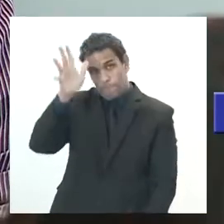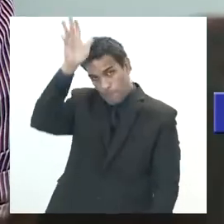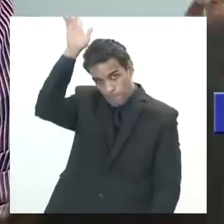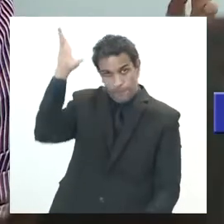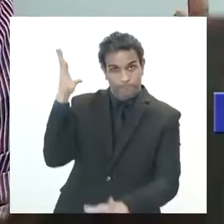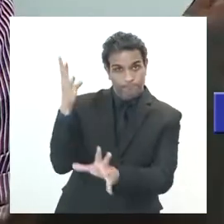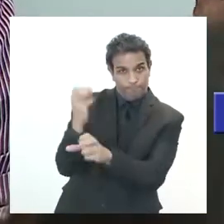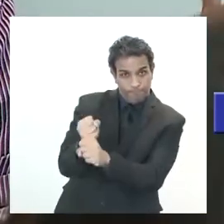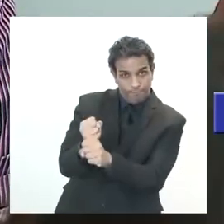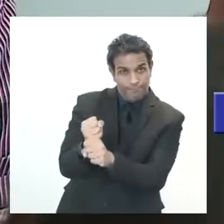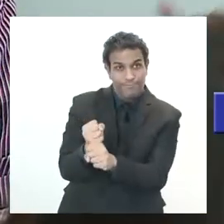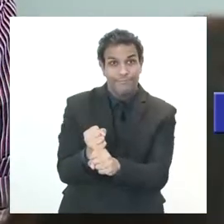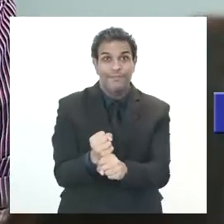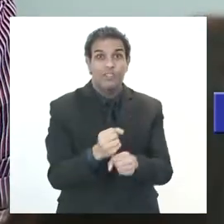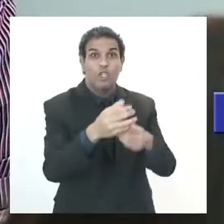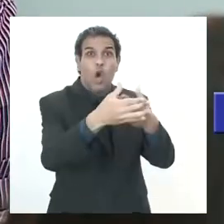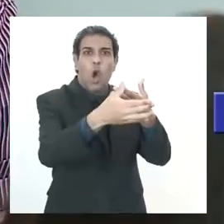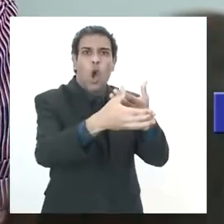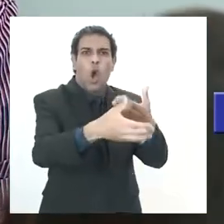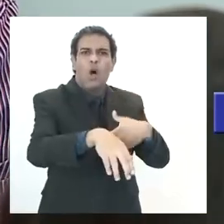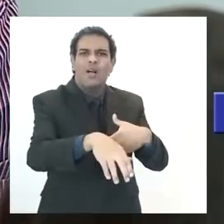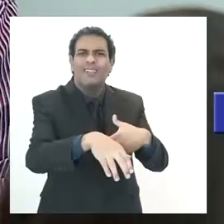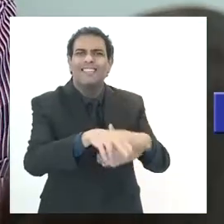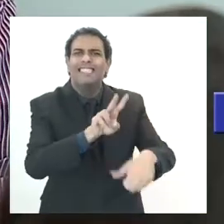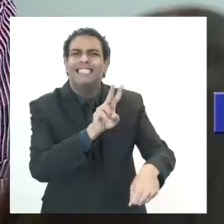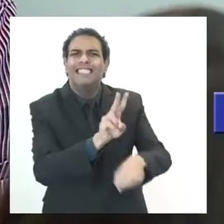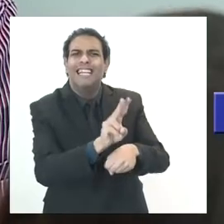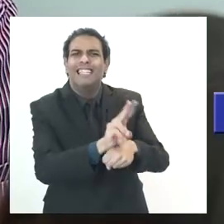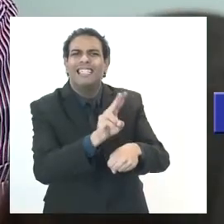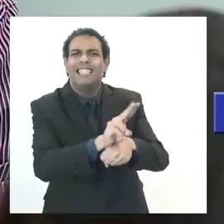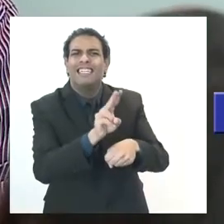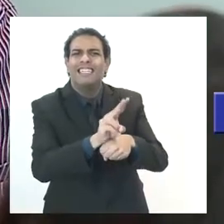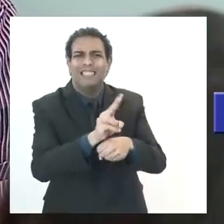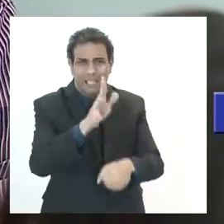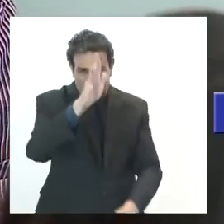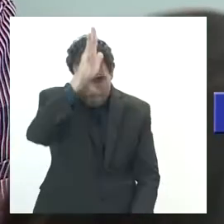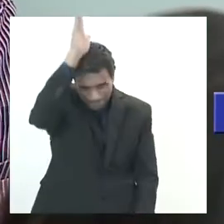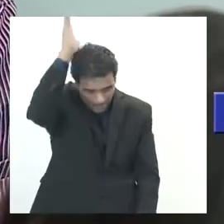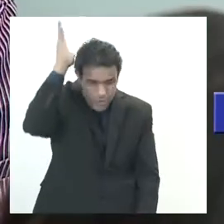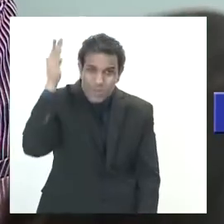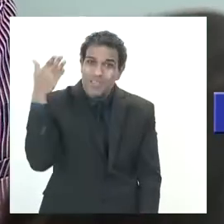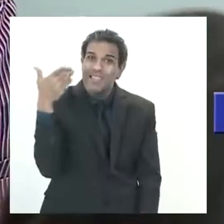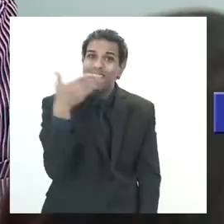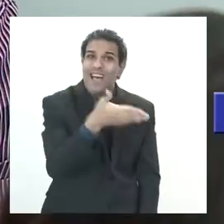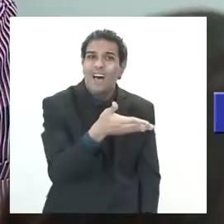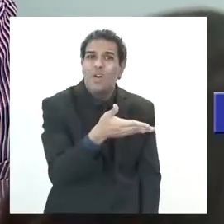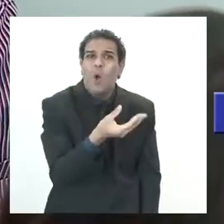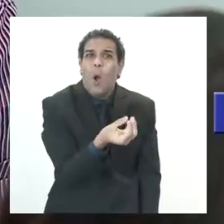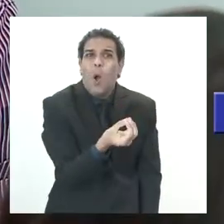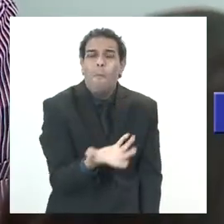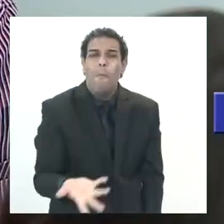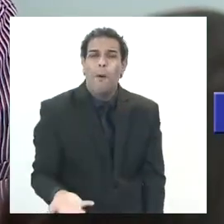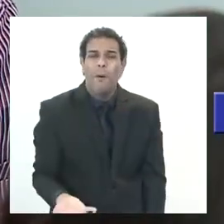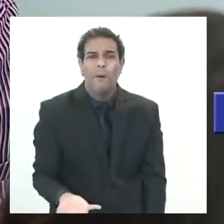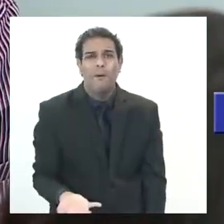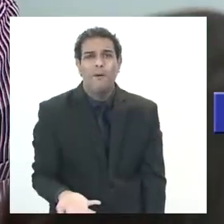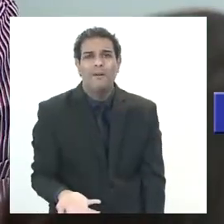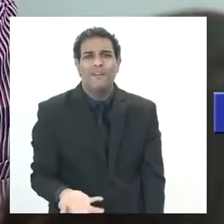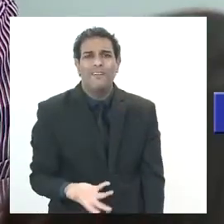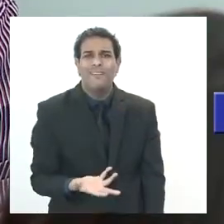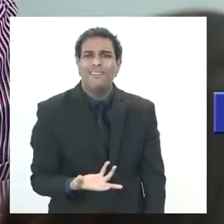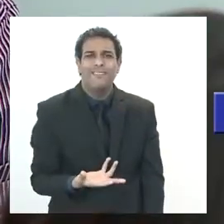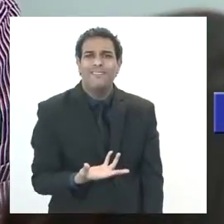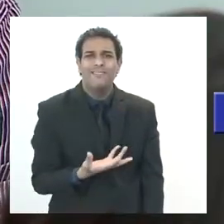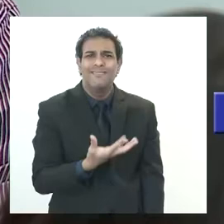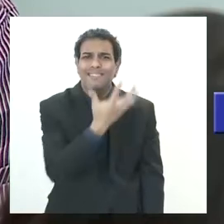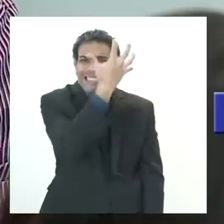agora criou-se o concurso temporário de Bombeiros Olha eu vou gastar dinheiro eu vou gastar verba pública tá vendo concurso temporário Isso é uma